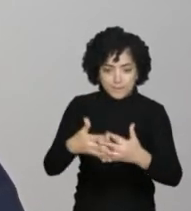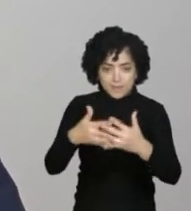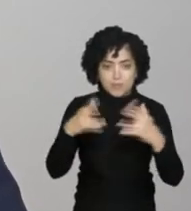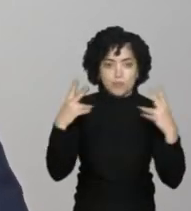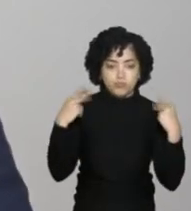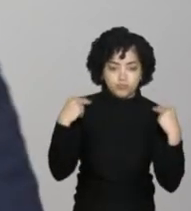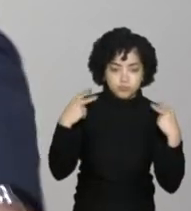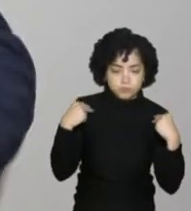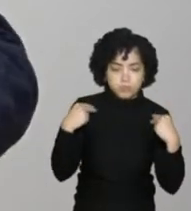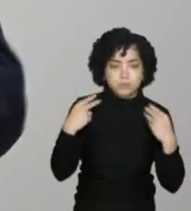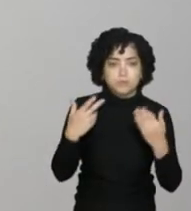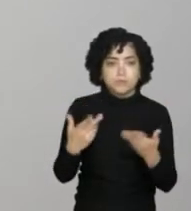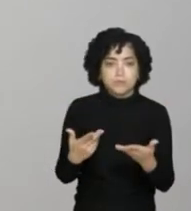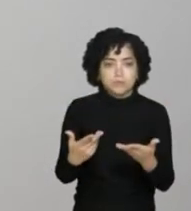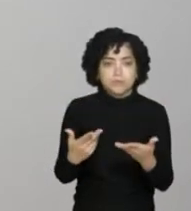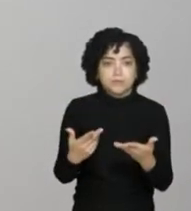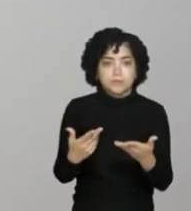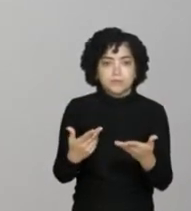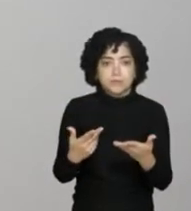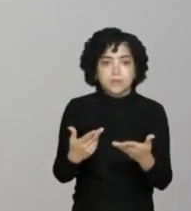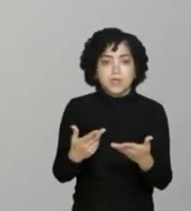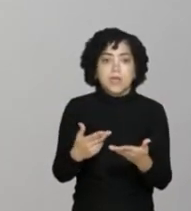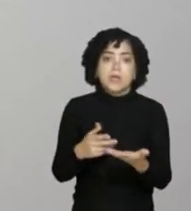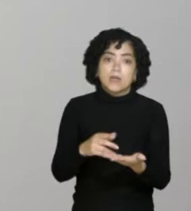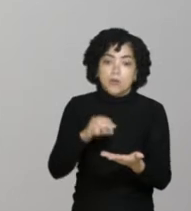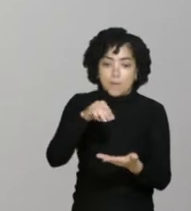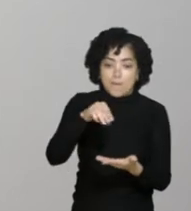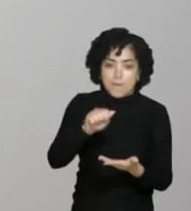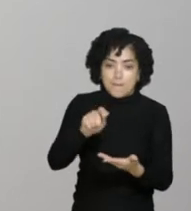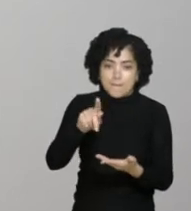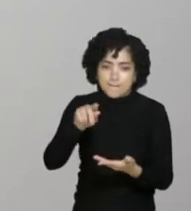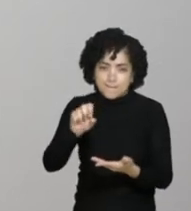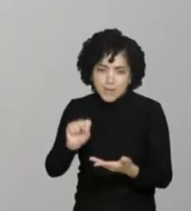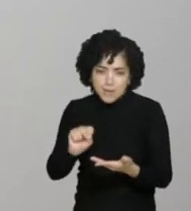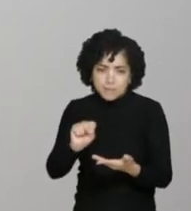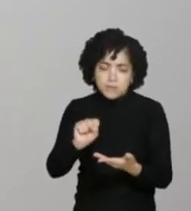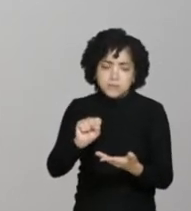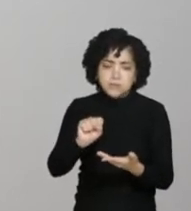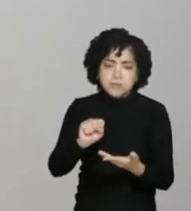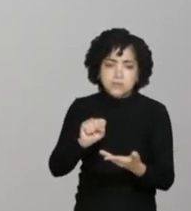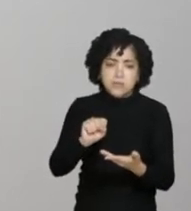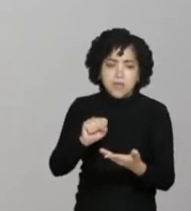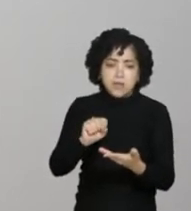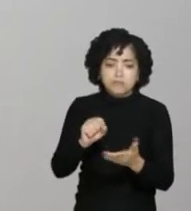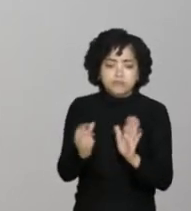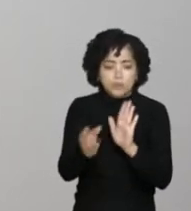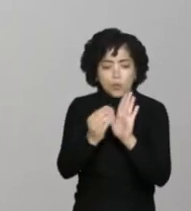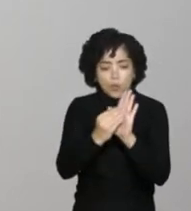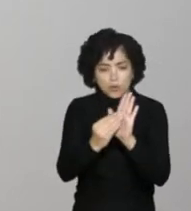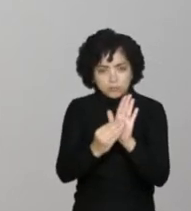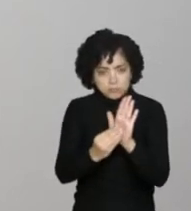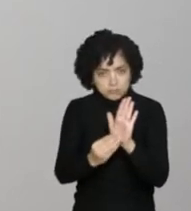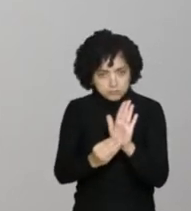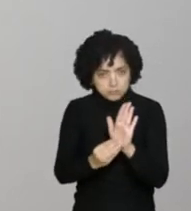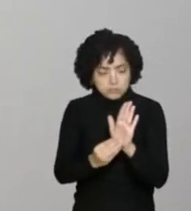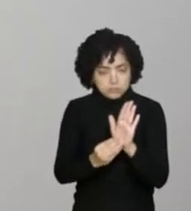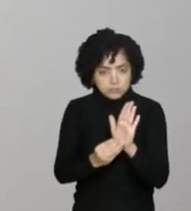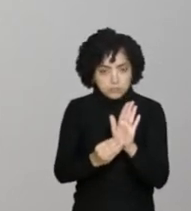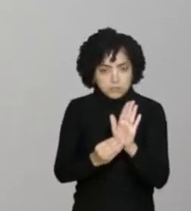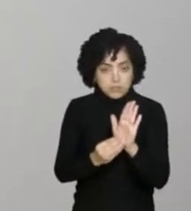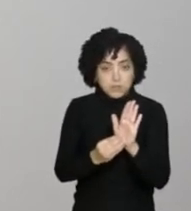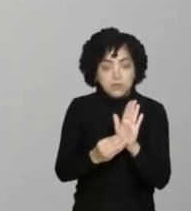enfim, colocam no GPS. E como é uma rua pavimentada, uma rodovia